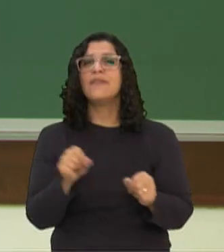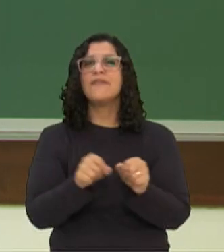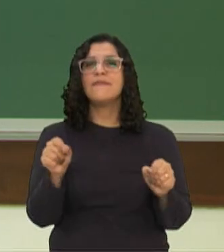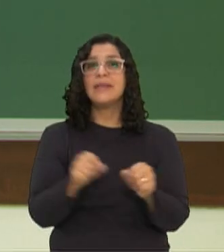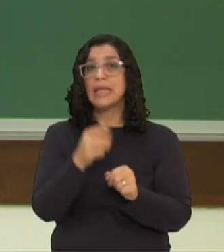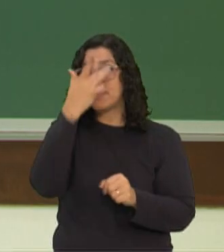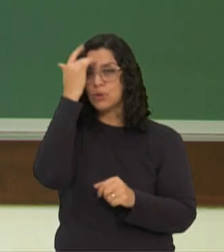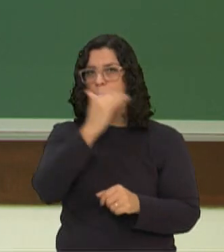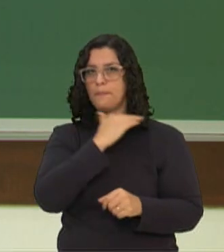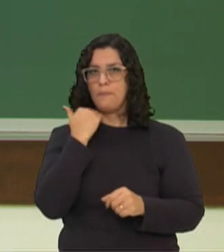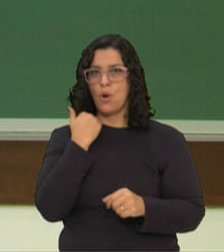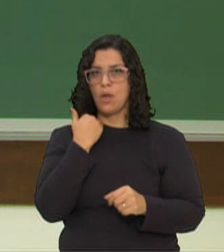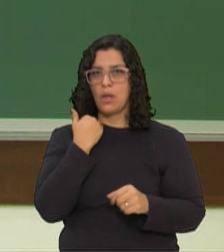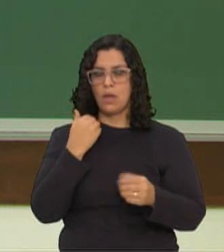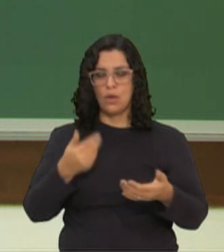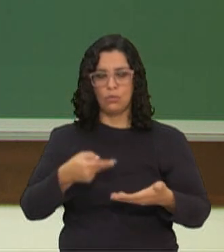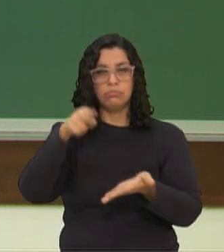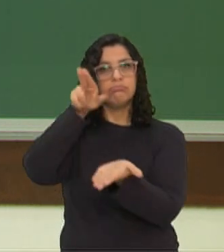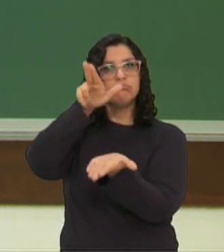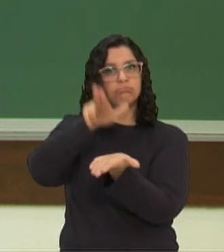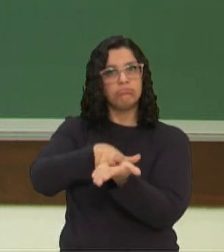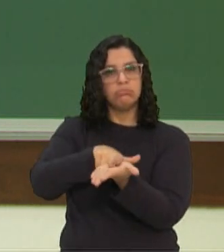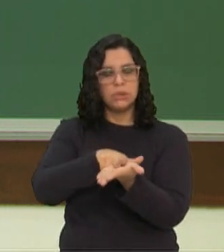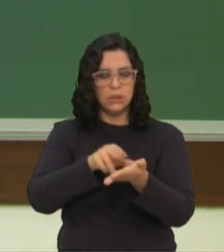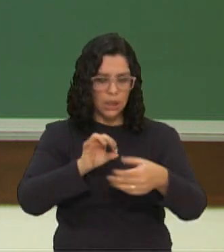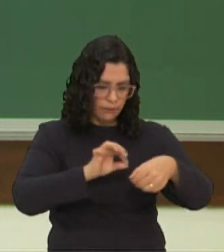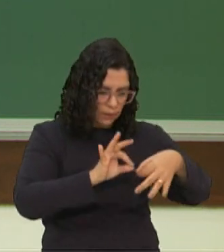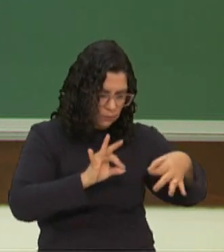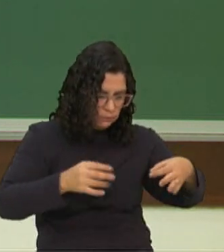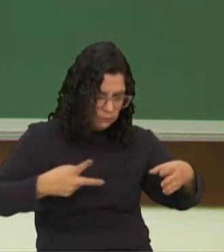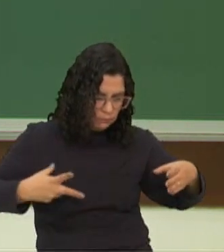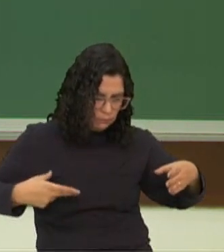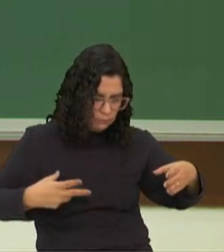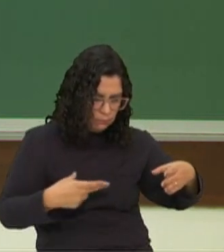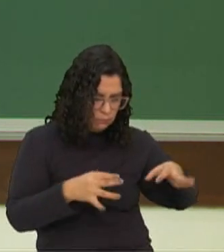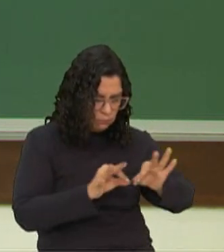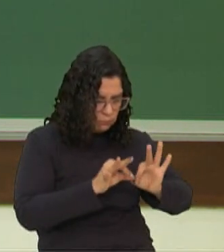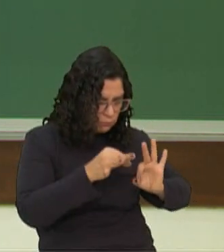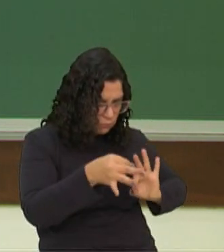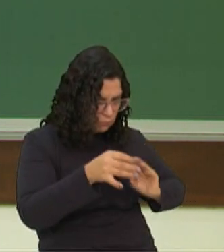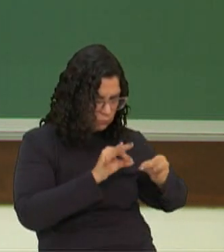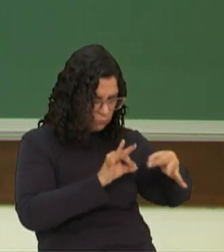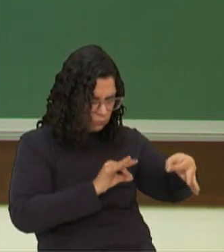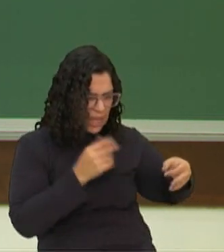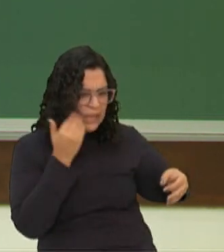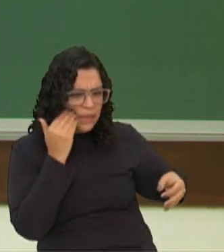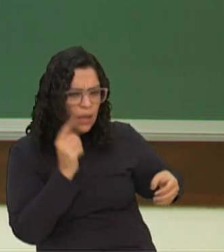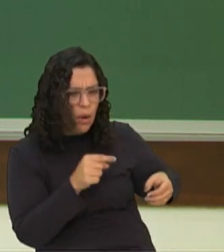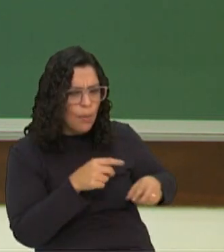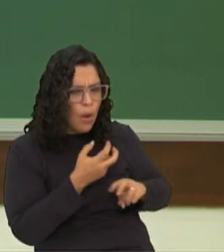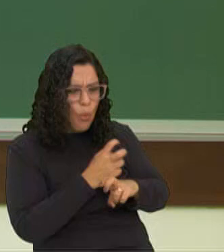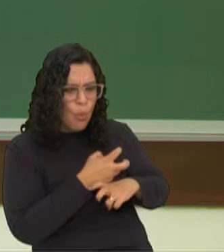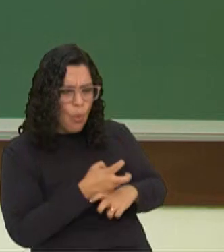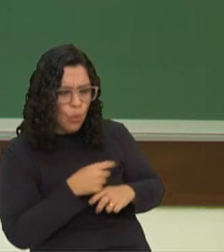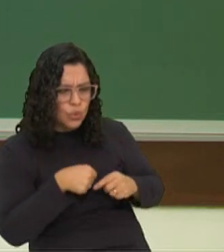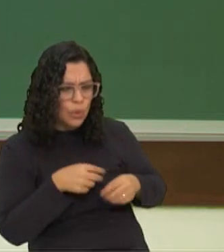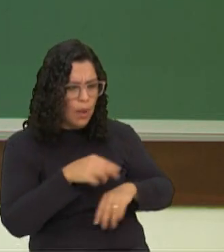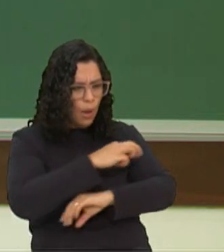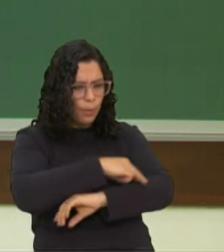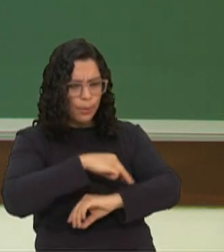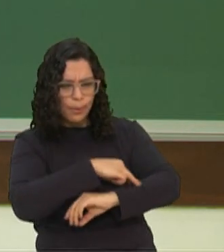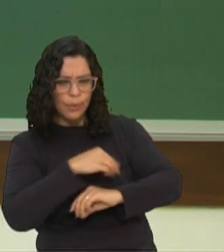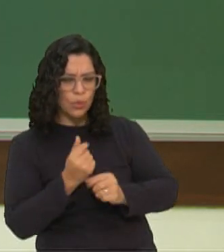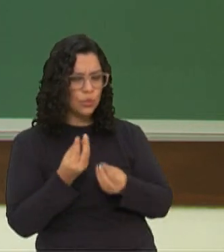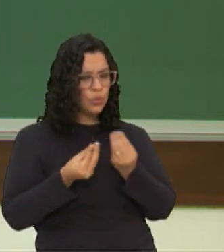dissecar cadáveres. Ele vai simplesmente pegar vários cadáveres, abrir eles e tentar entender como é o osso, como é o